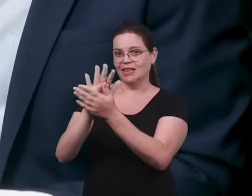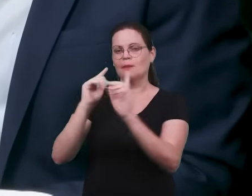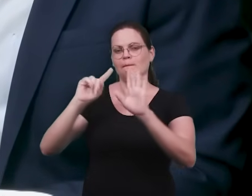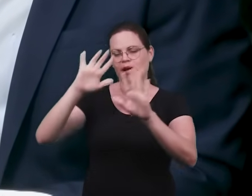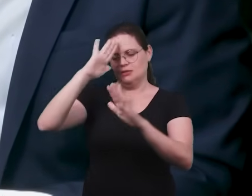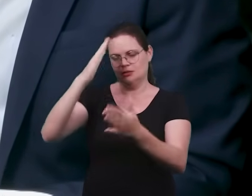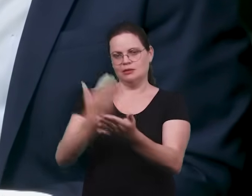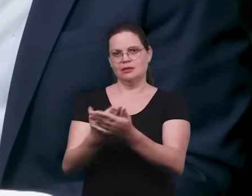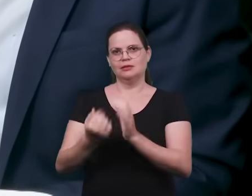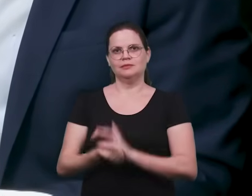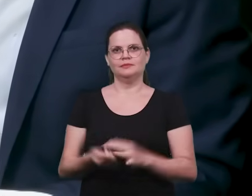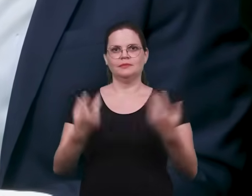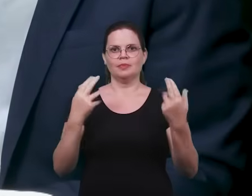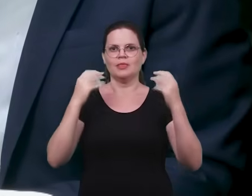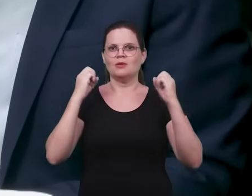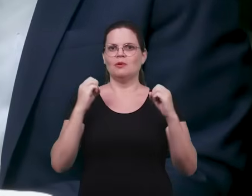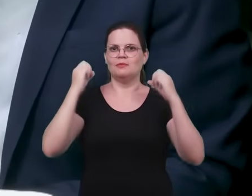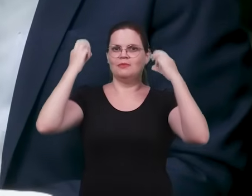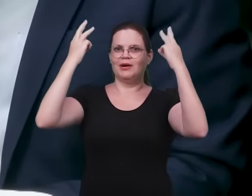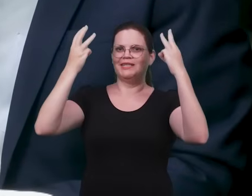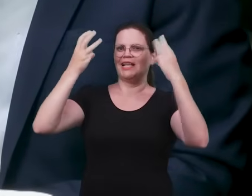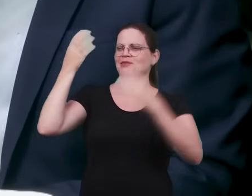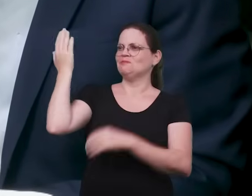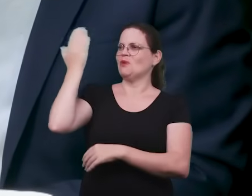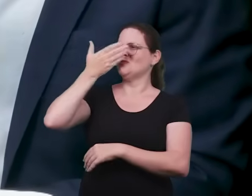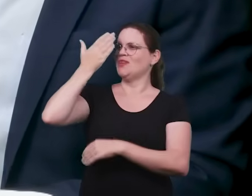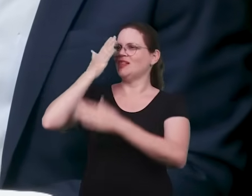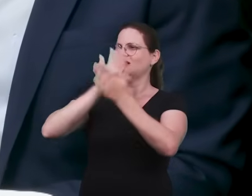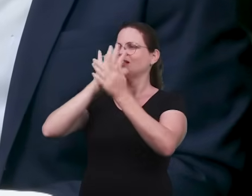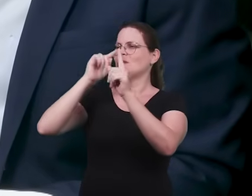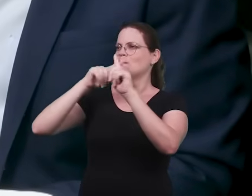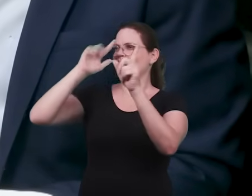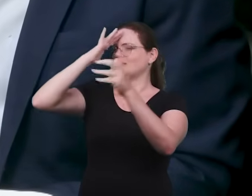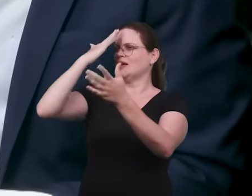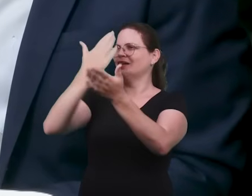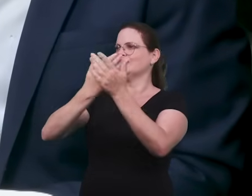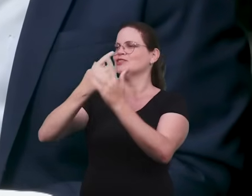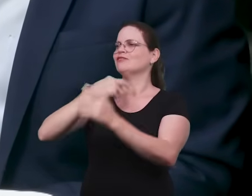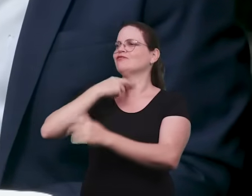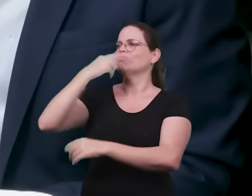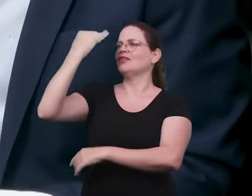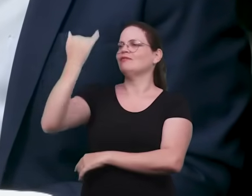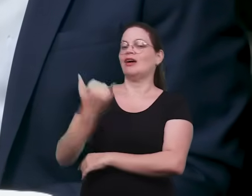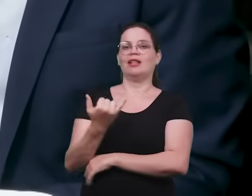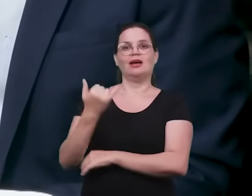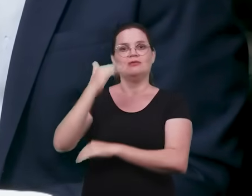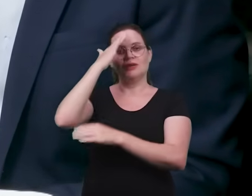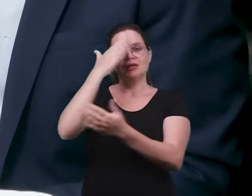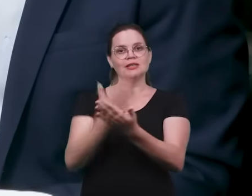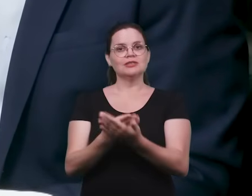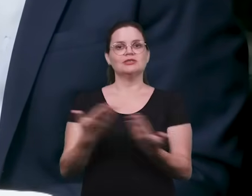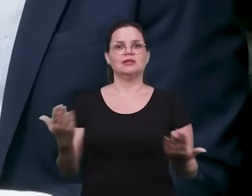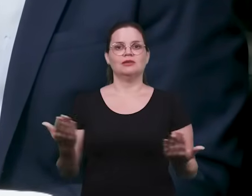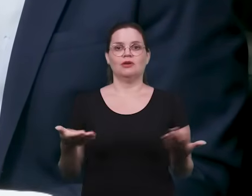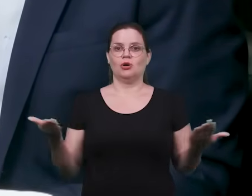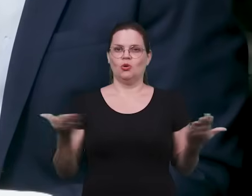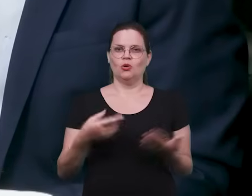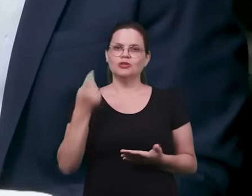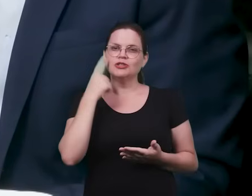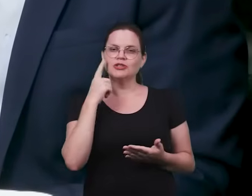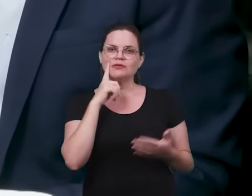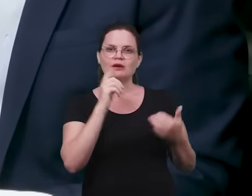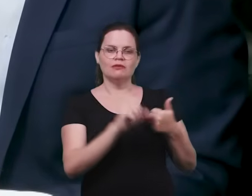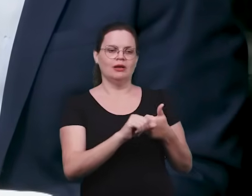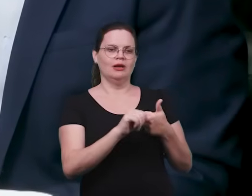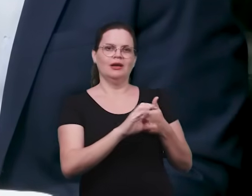Moisés ficou como quem olhava e via o invisível. Então a fé é isso. Hoje nós vivemos no cristianismo, trazendo para os nossos dias, a